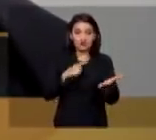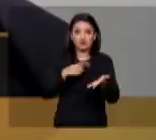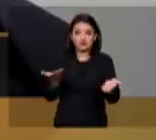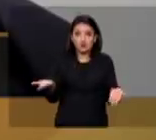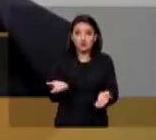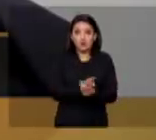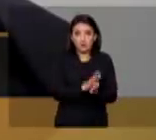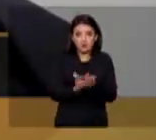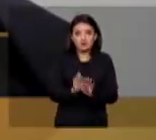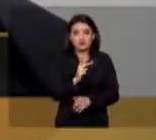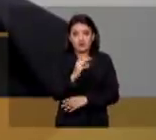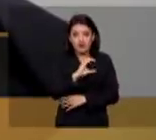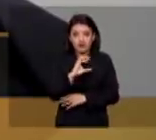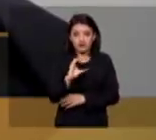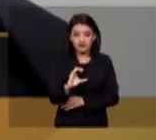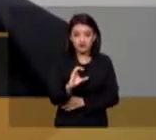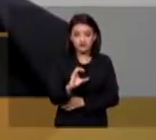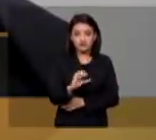nos autos deste habeas corpus,